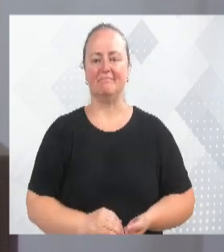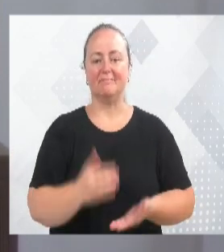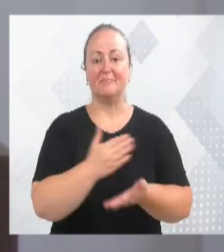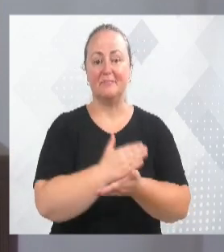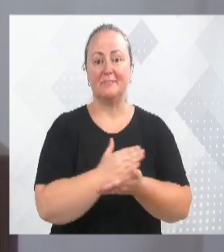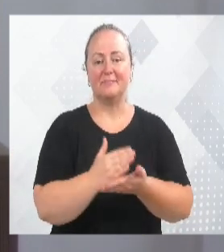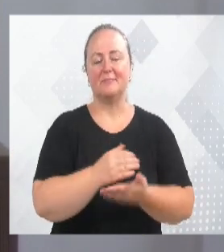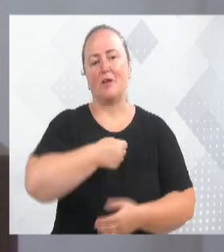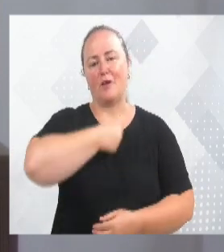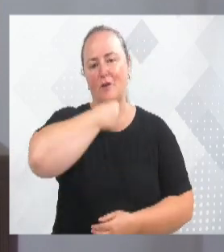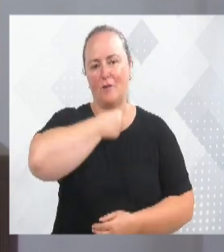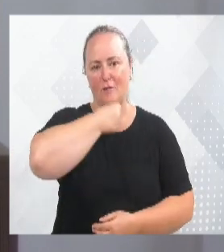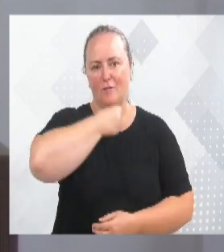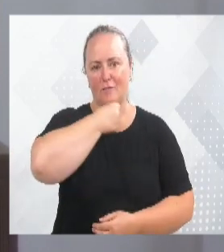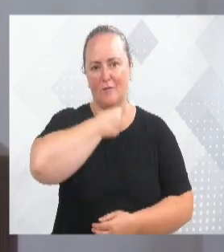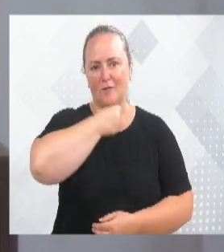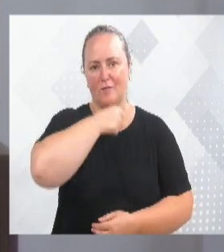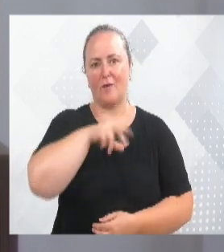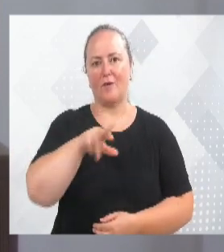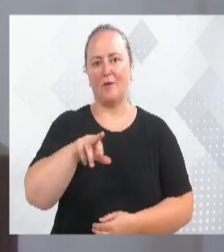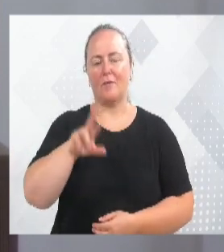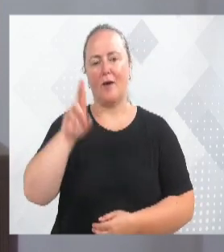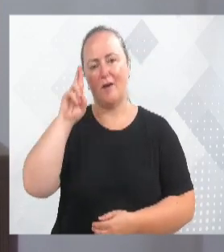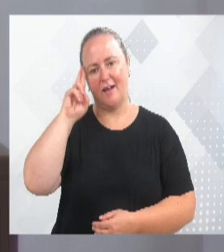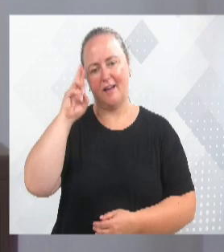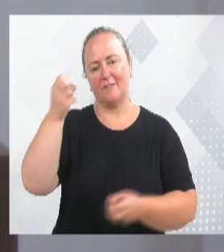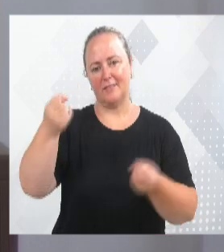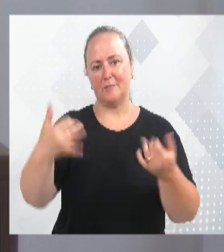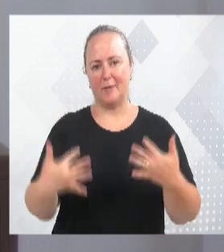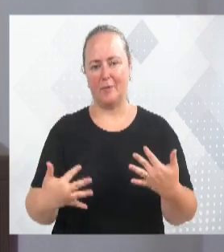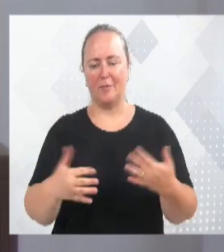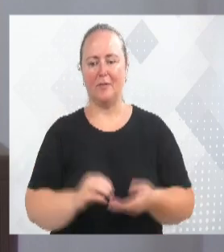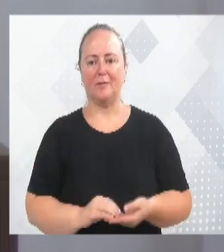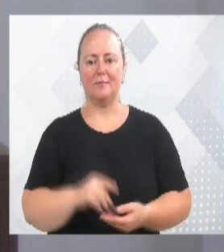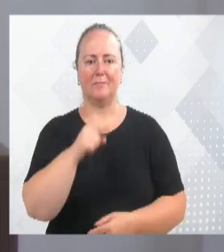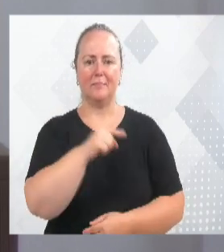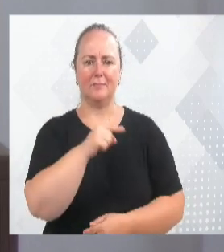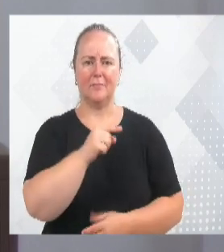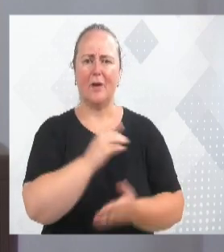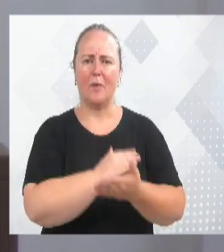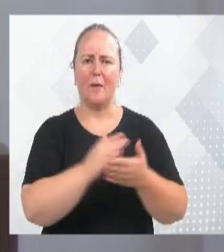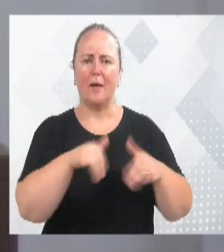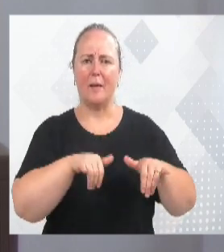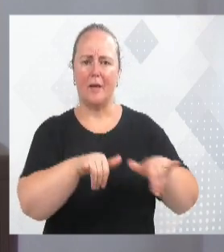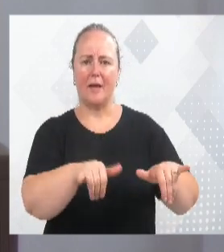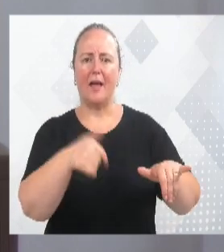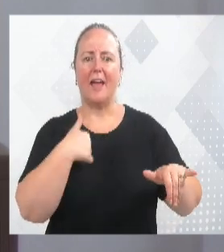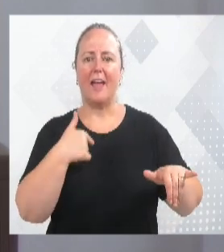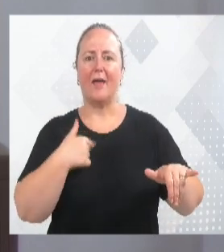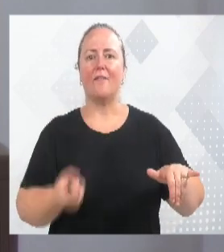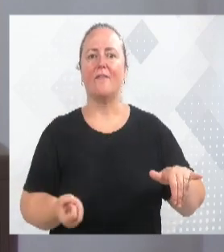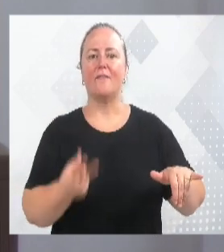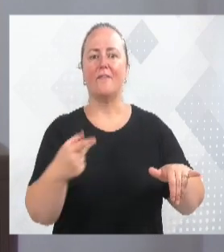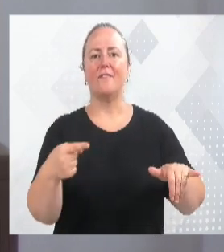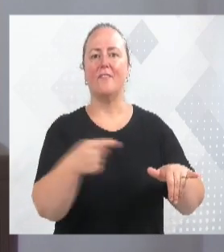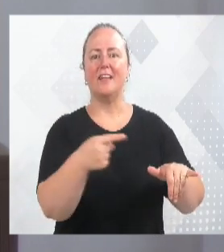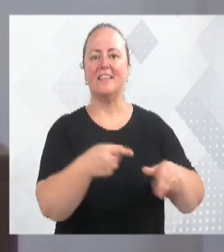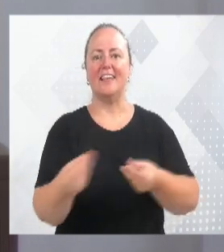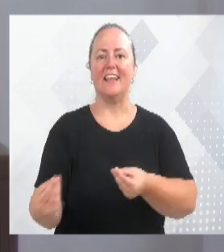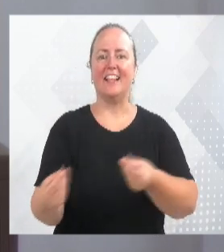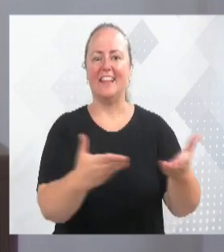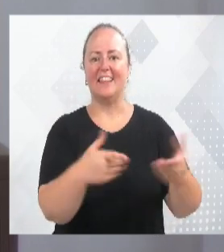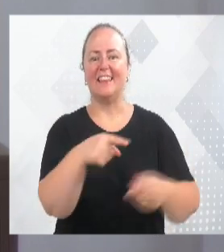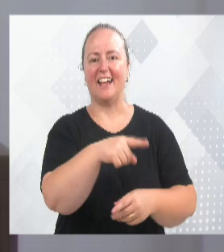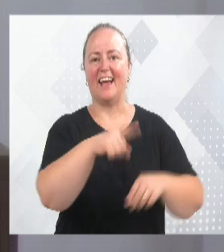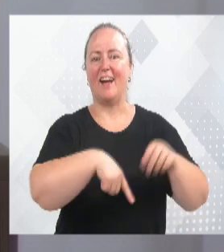avô, como o senhor Ralph comentou. Inclusive, né, senhor Ralph, quando o senhor tinha o supermercado, eu ia lá fazer a vendinha para ele e a entrega, inclusive,